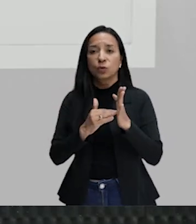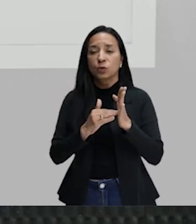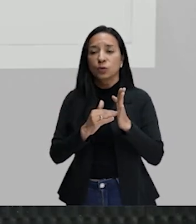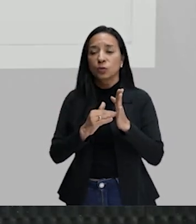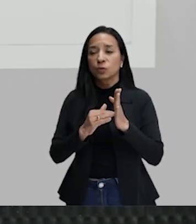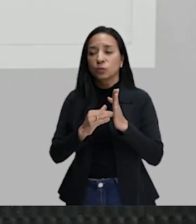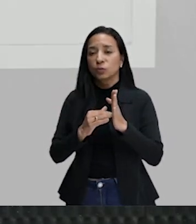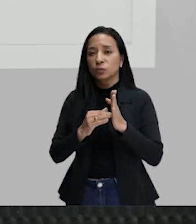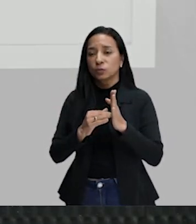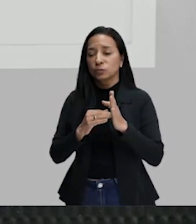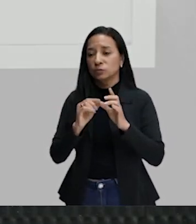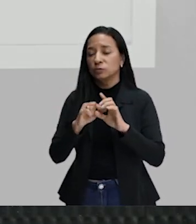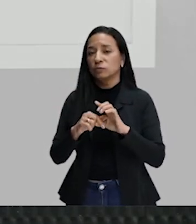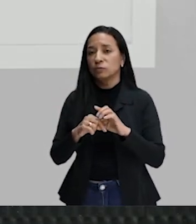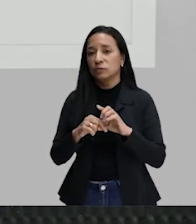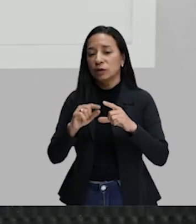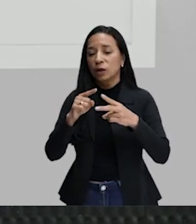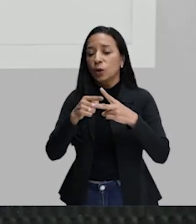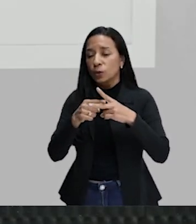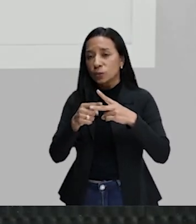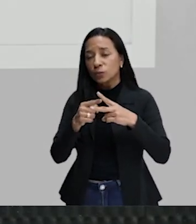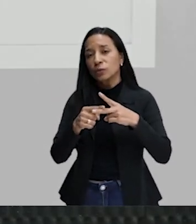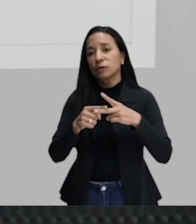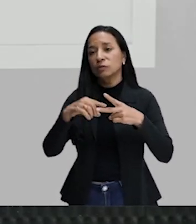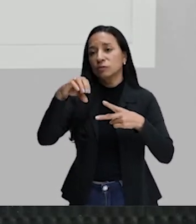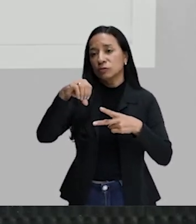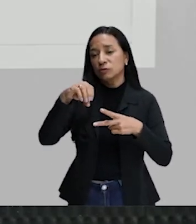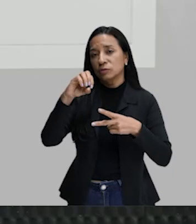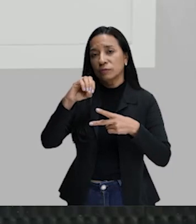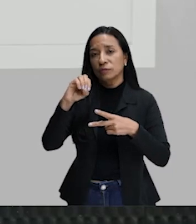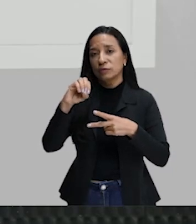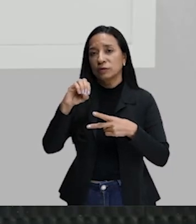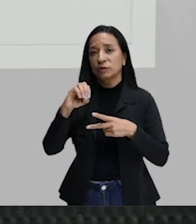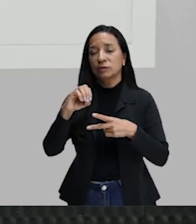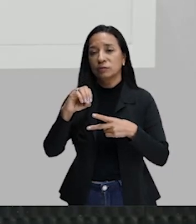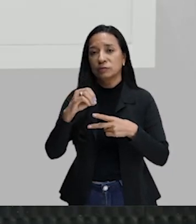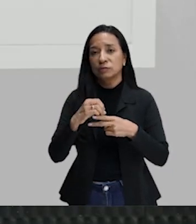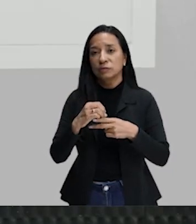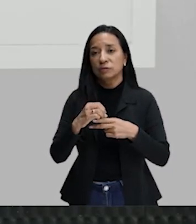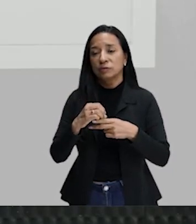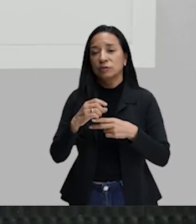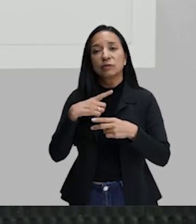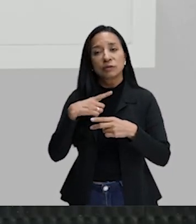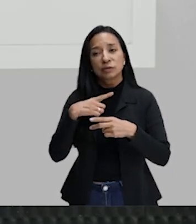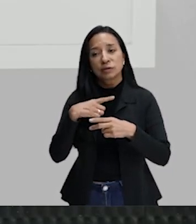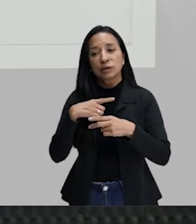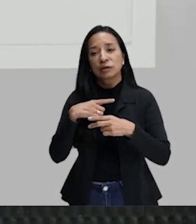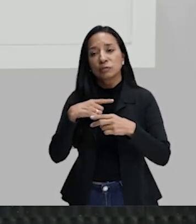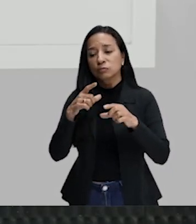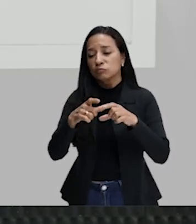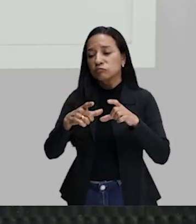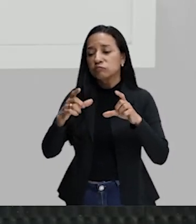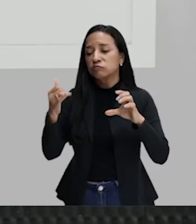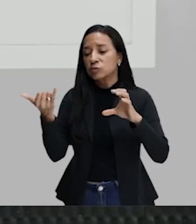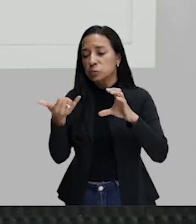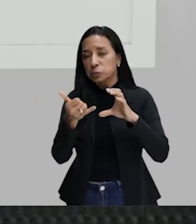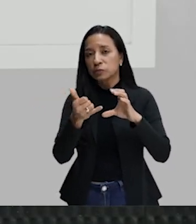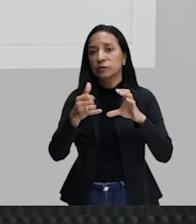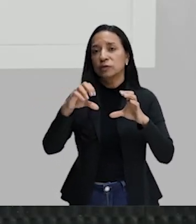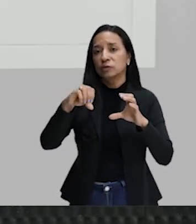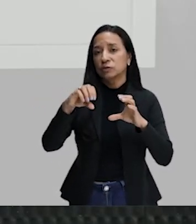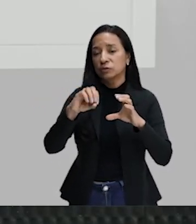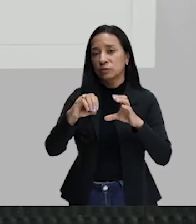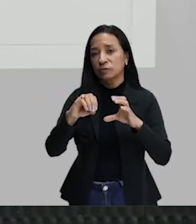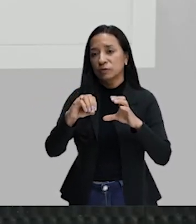de 90 graus, né, todo ortogonal, certinho, bonitinho. Mas quando nós temos uma entrada diferente da de 90, certo?